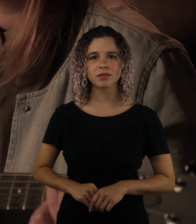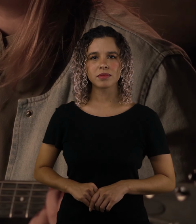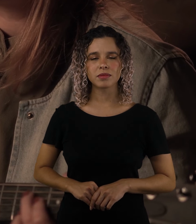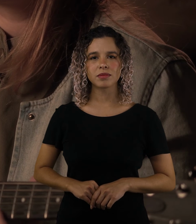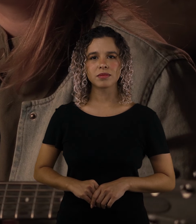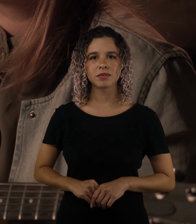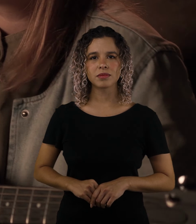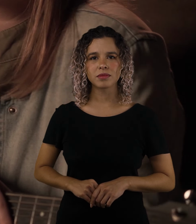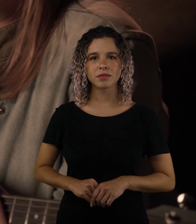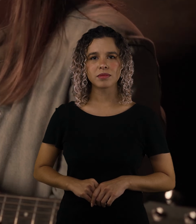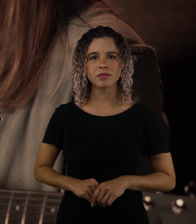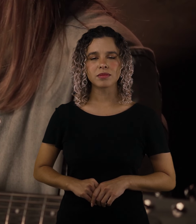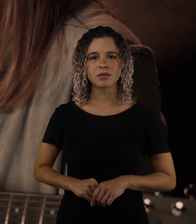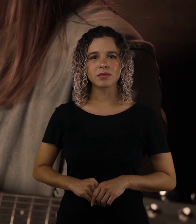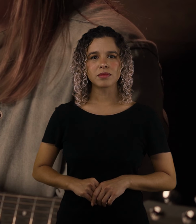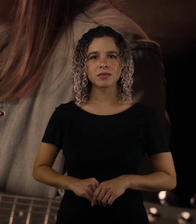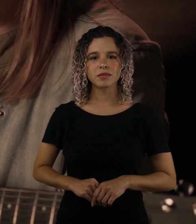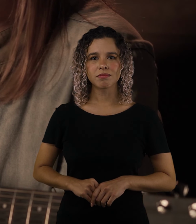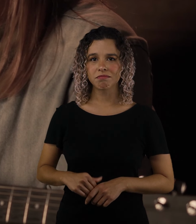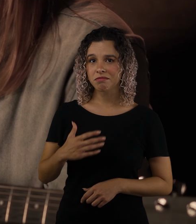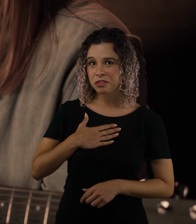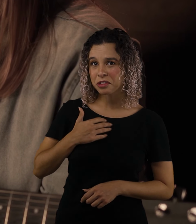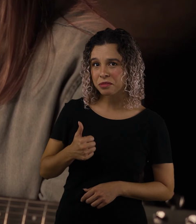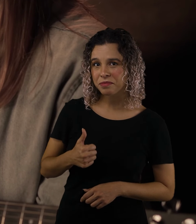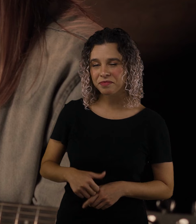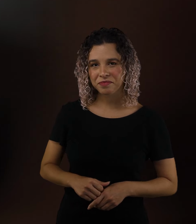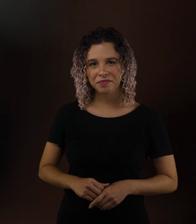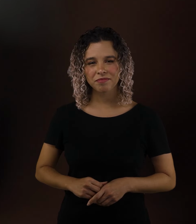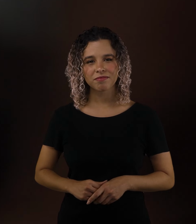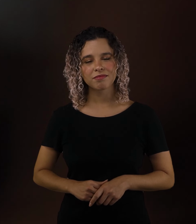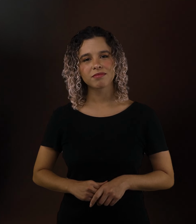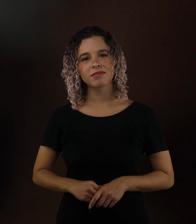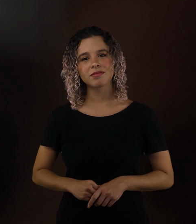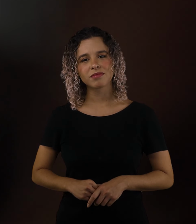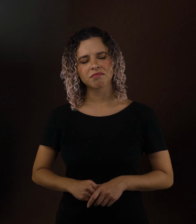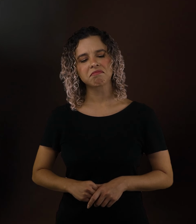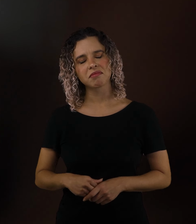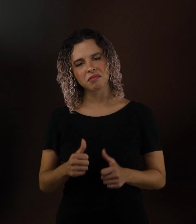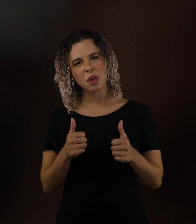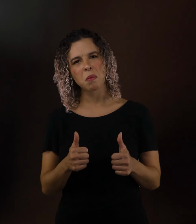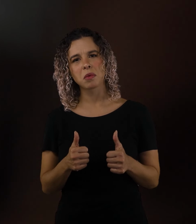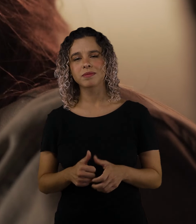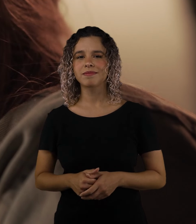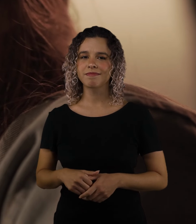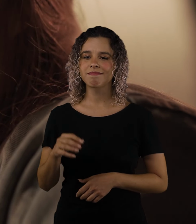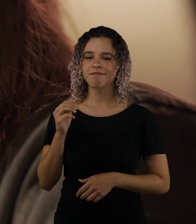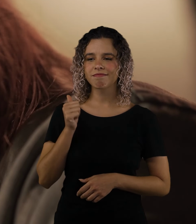Seguro o violão no colo e olho para ele. Curtiu? Ele faz que sim com a cabeça. Muito bom.